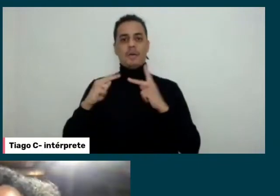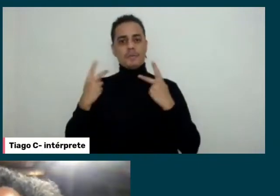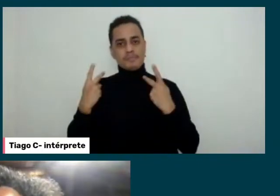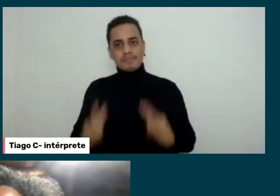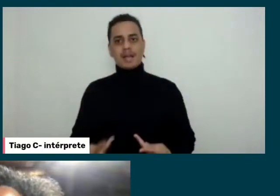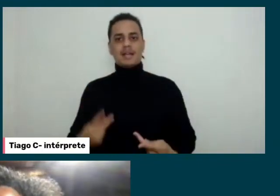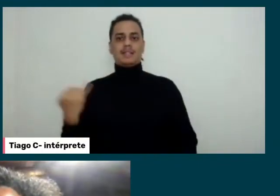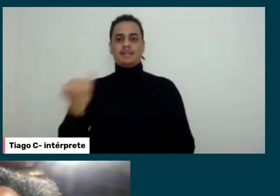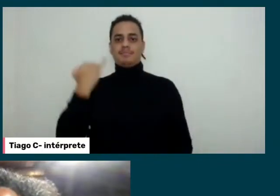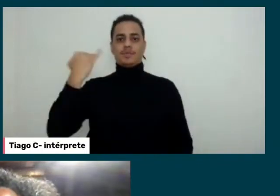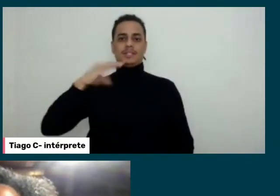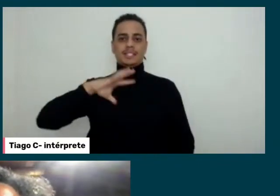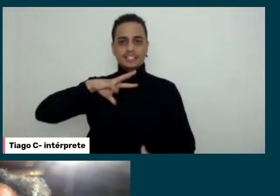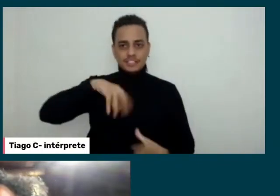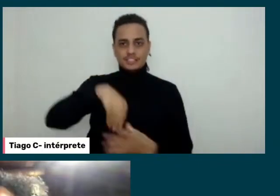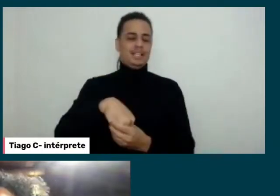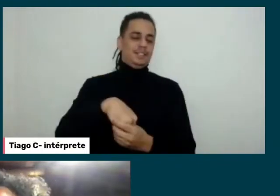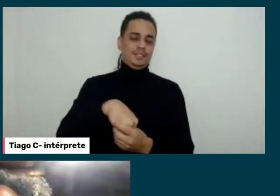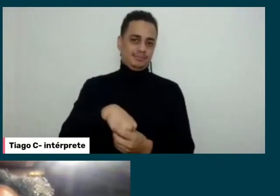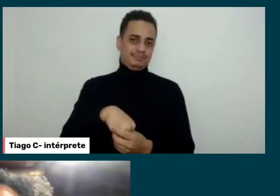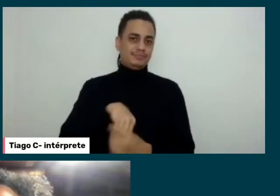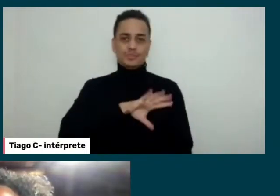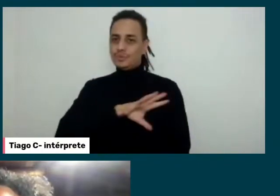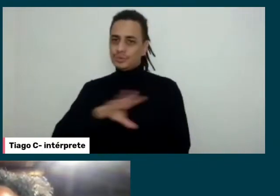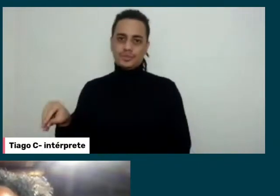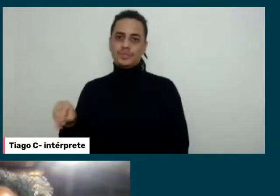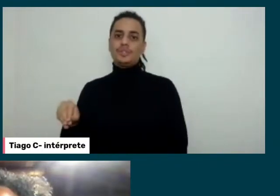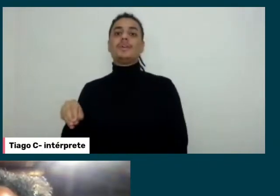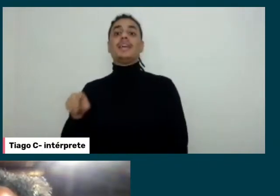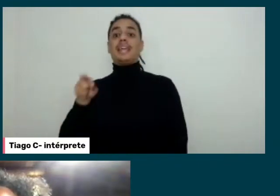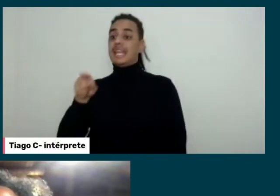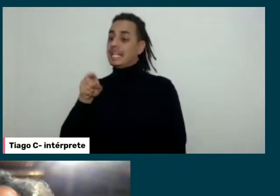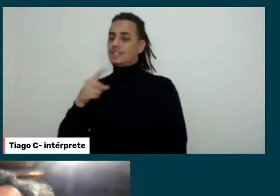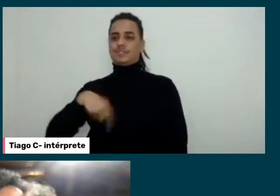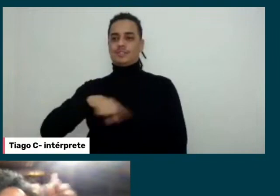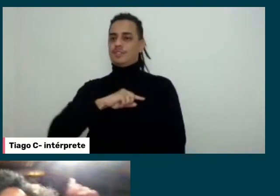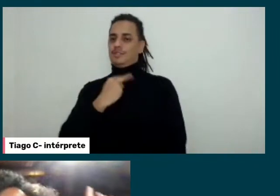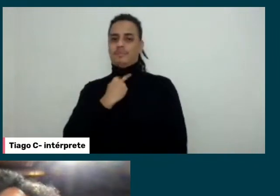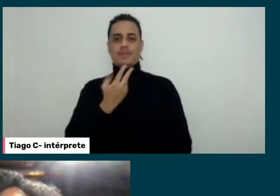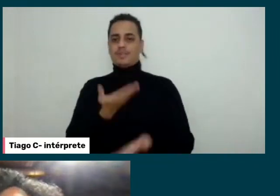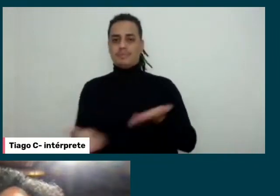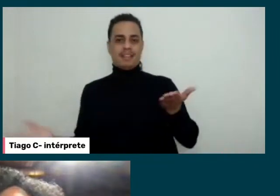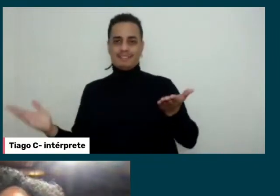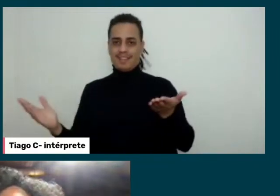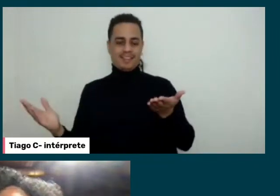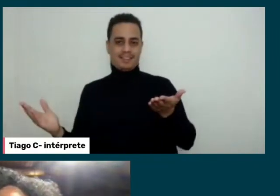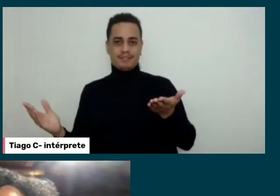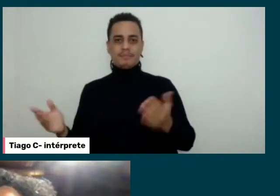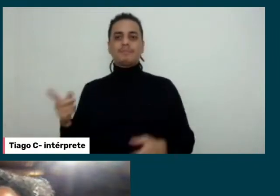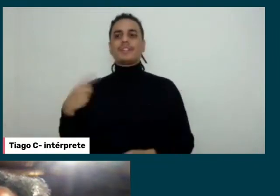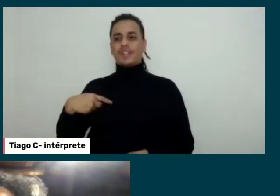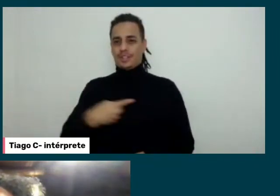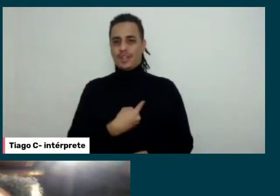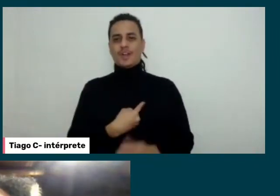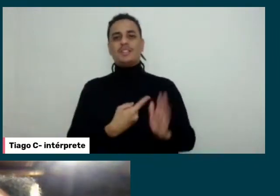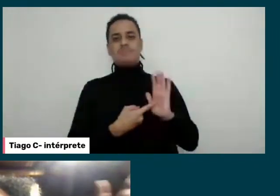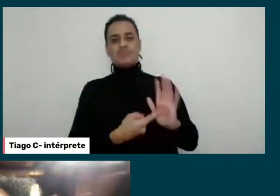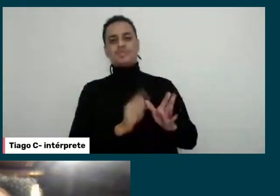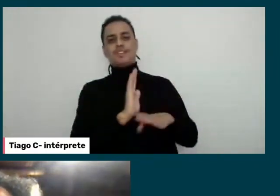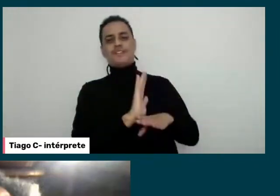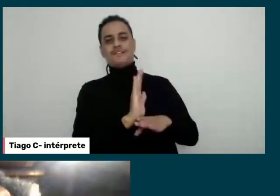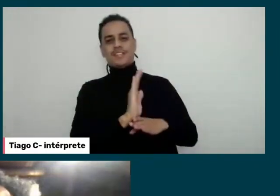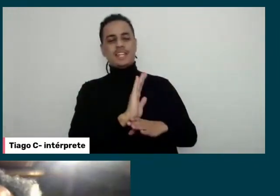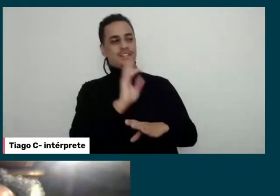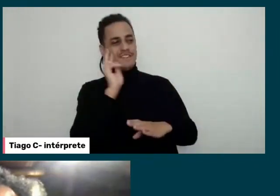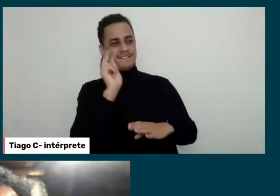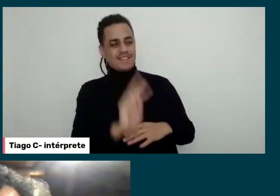importante envolvida. E é este protagonismo que a gente não pode perder. Quando a gente passou aquele vídeo lá no início, que a gente viu toda a